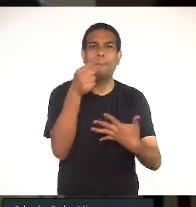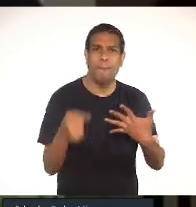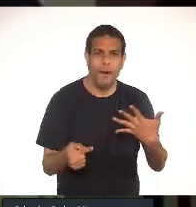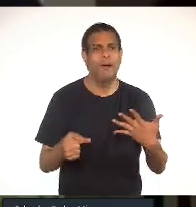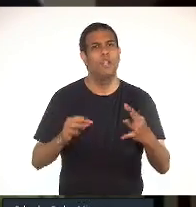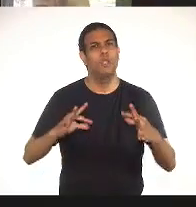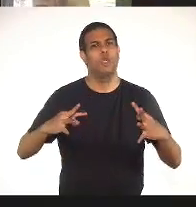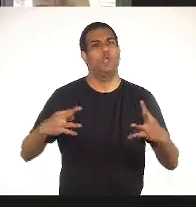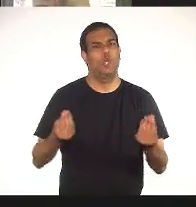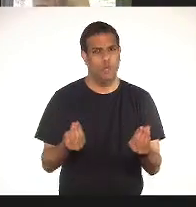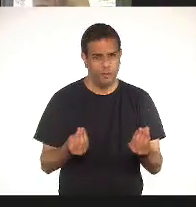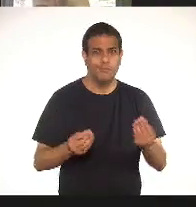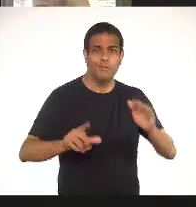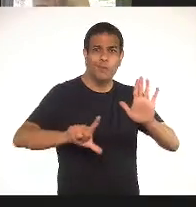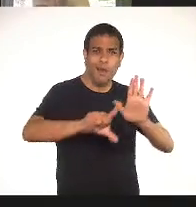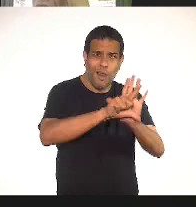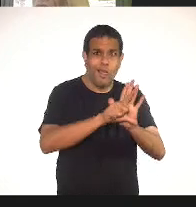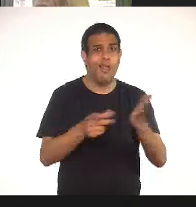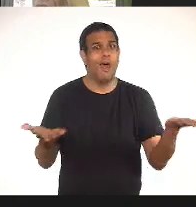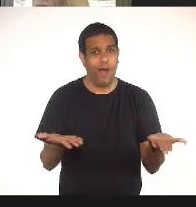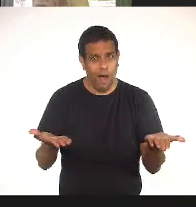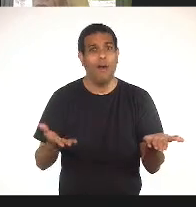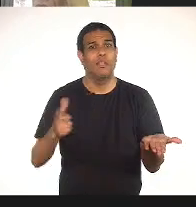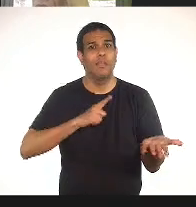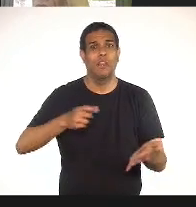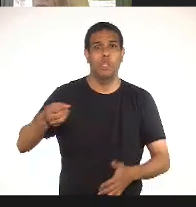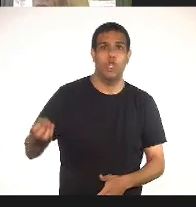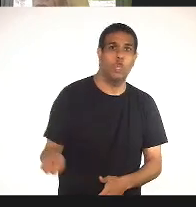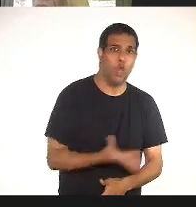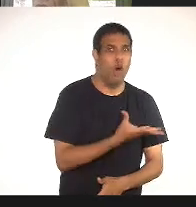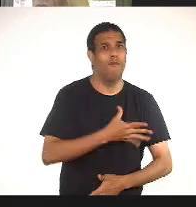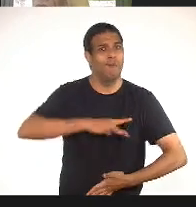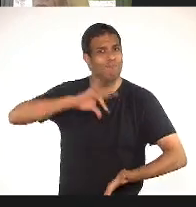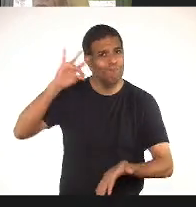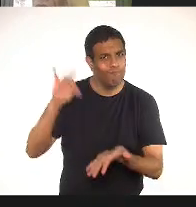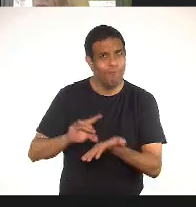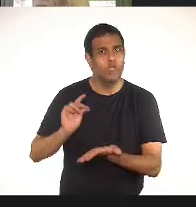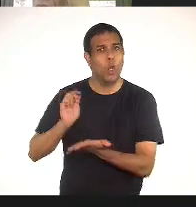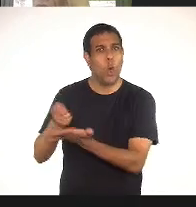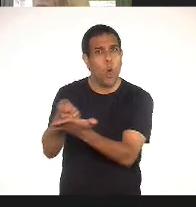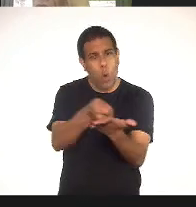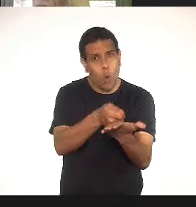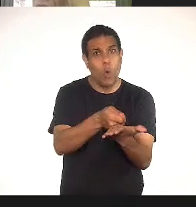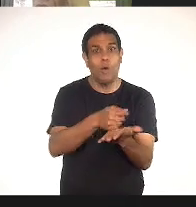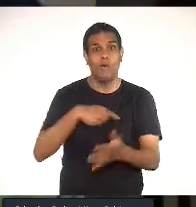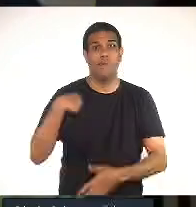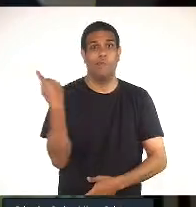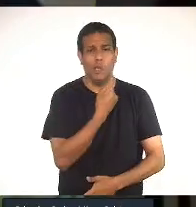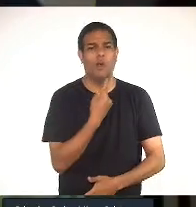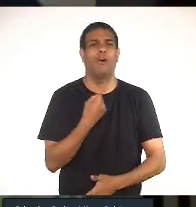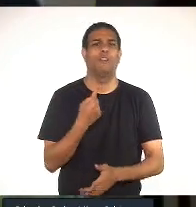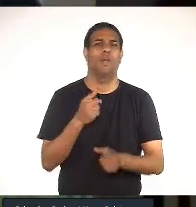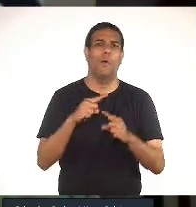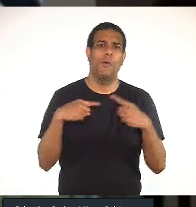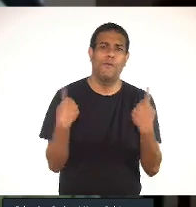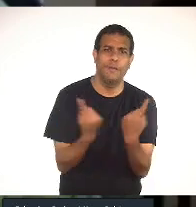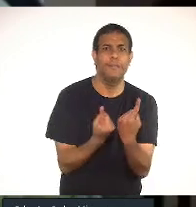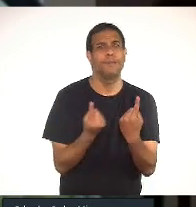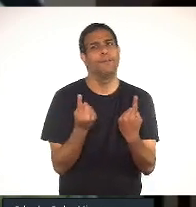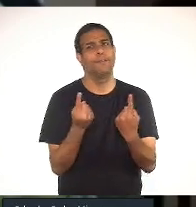substitutivo da lei das doulas, da qual essa agora tenta fazer o cumpras, Luiz Paulo. Que a gente foi em várias